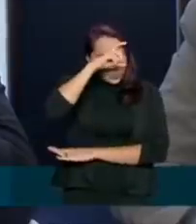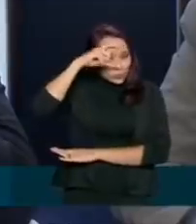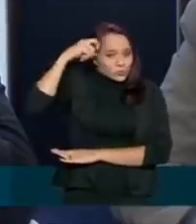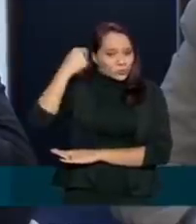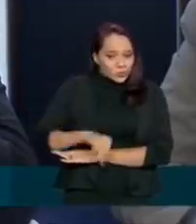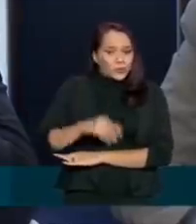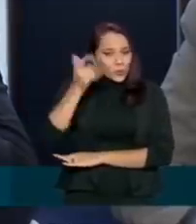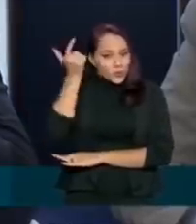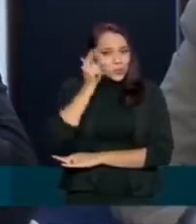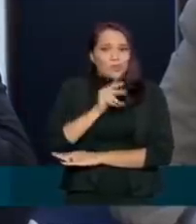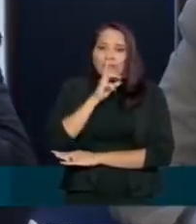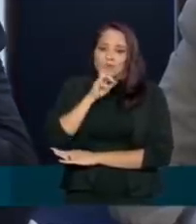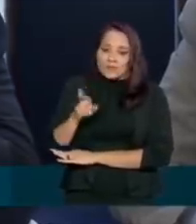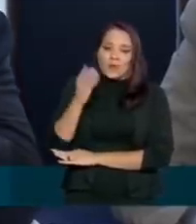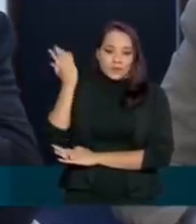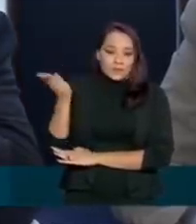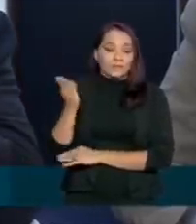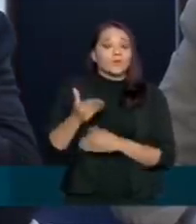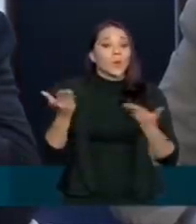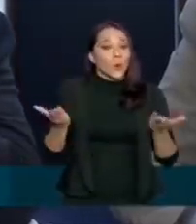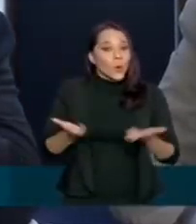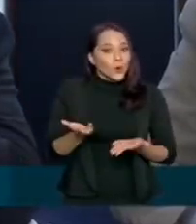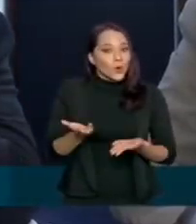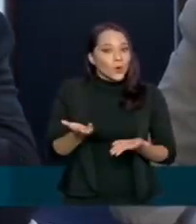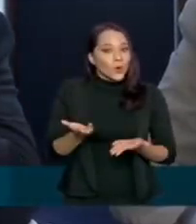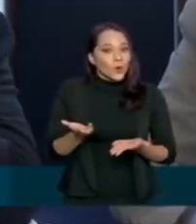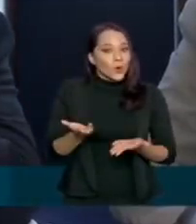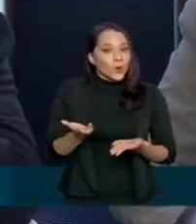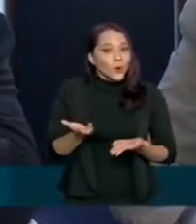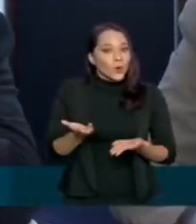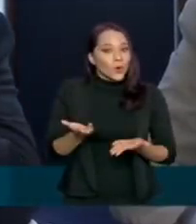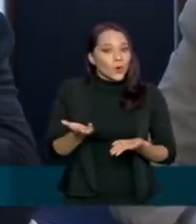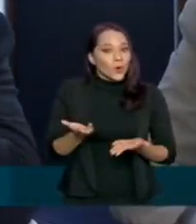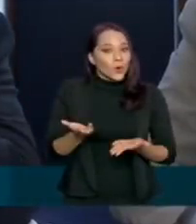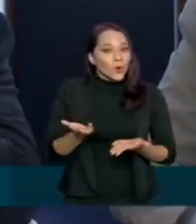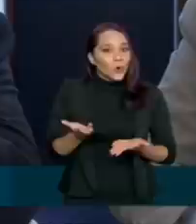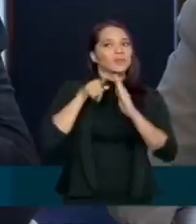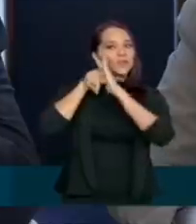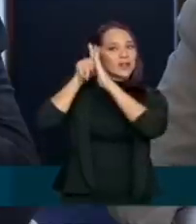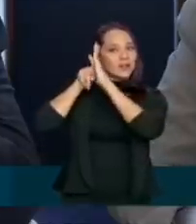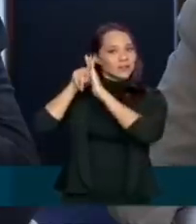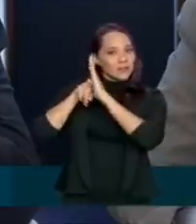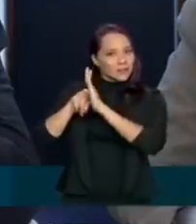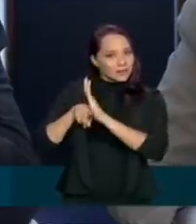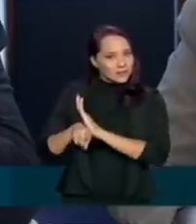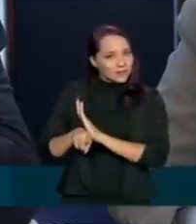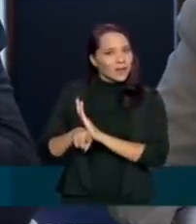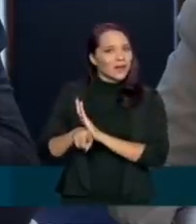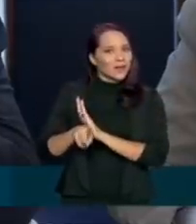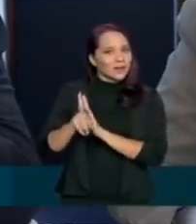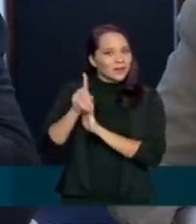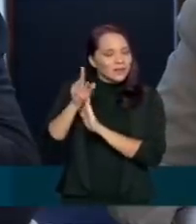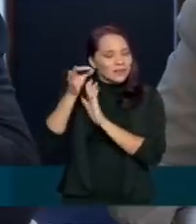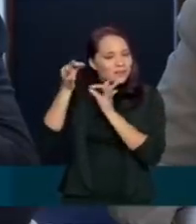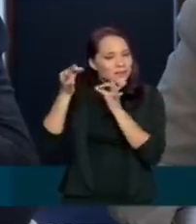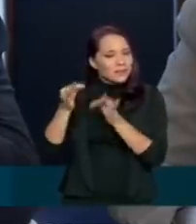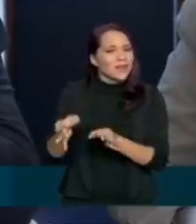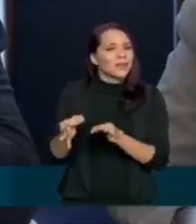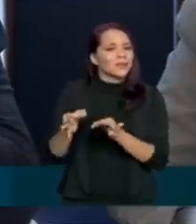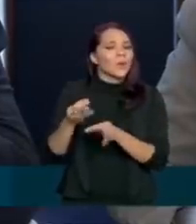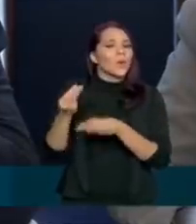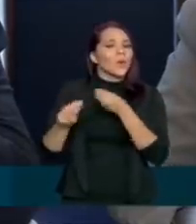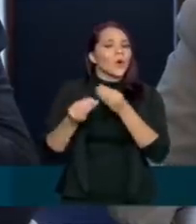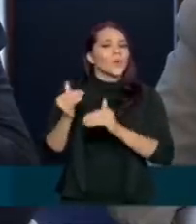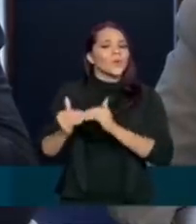dados. Hoje, nós temos condições de analisar exatamente a progressão